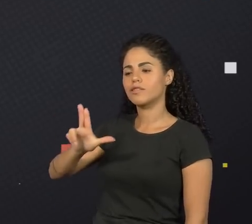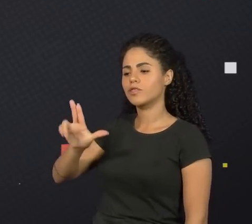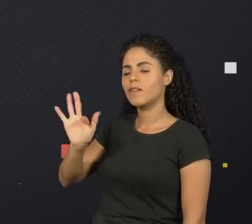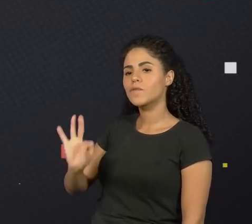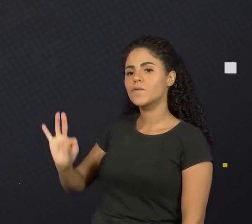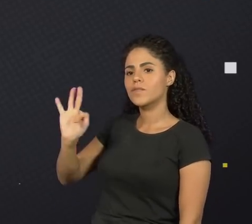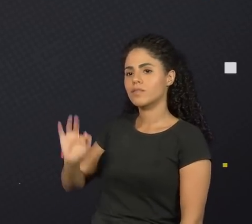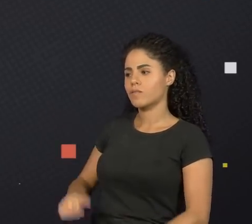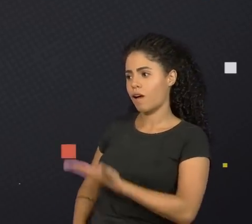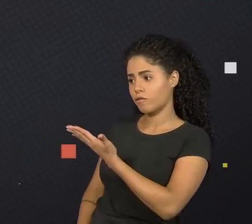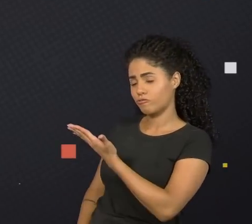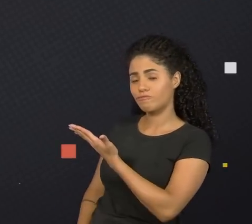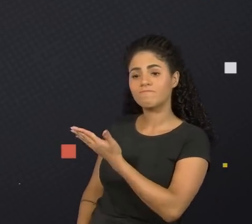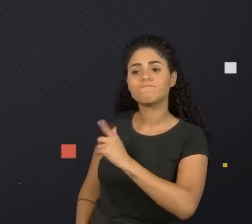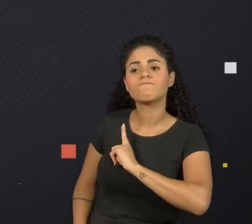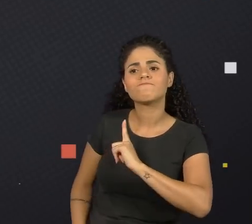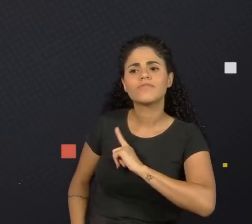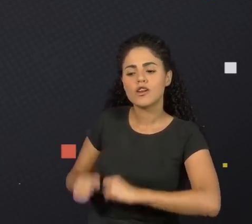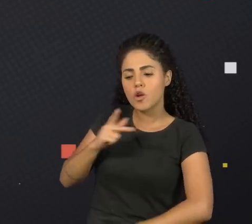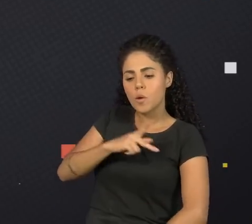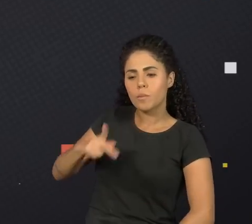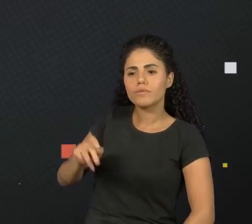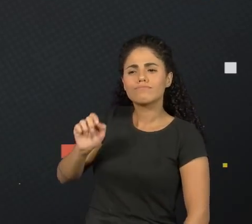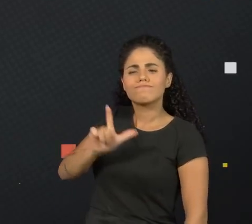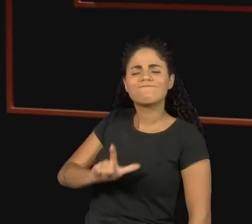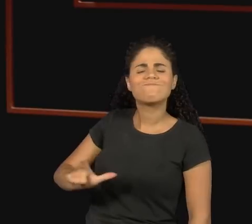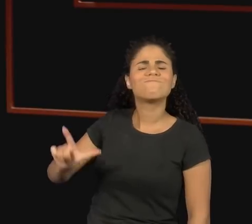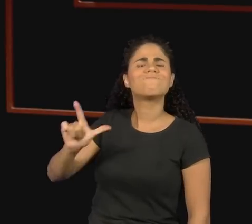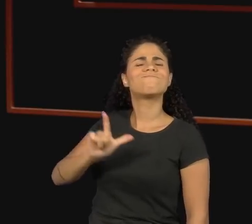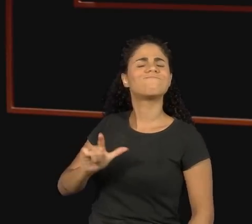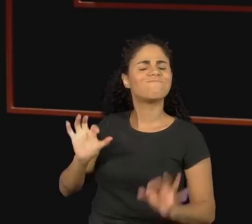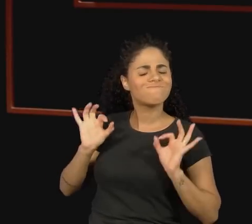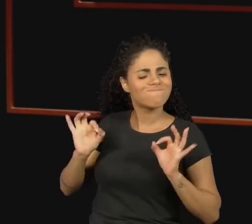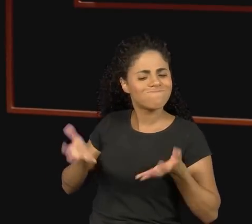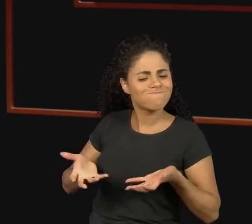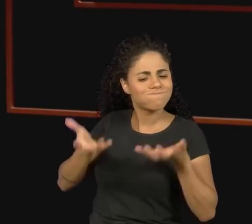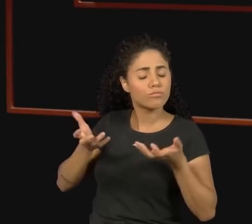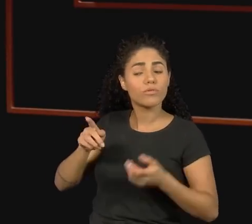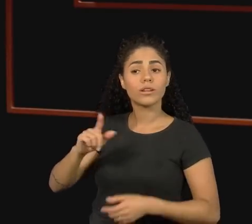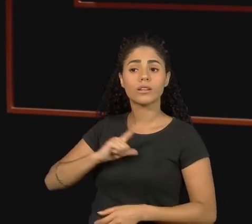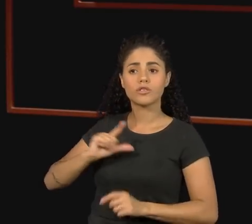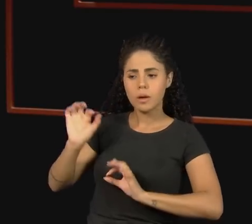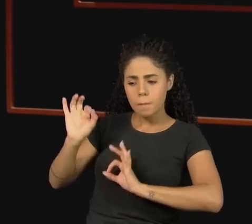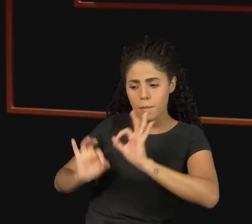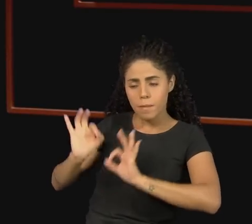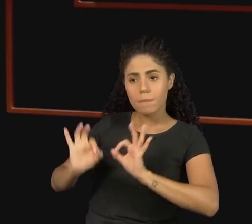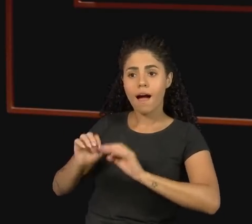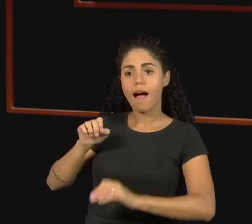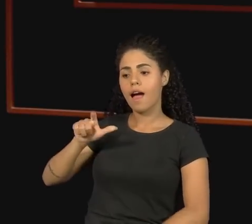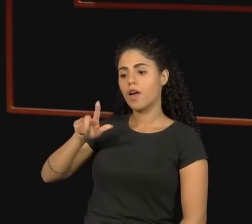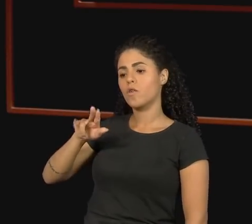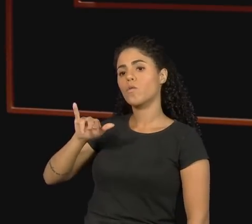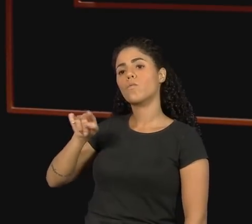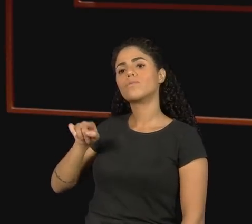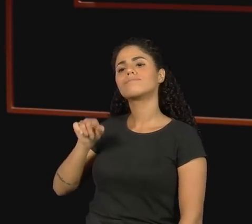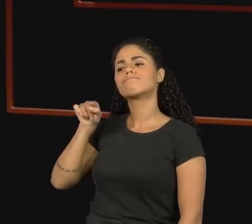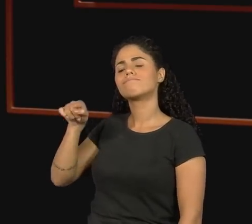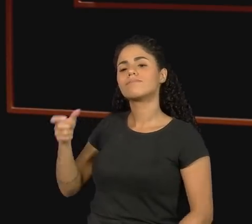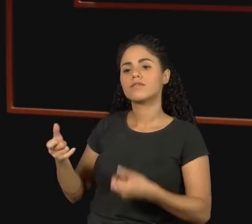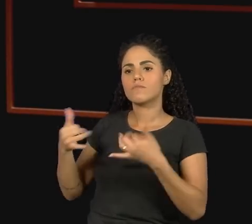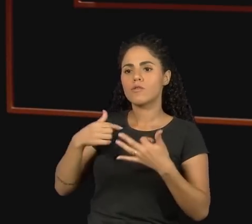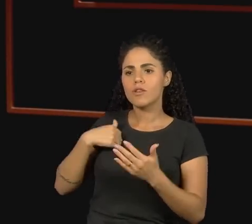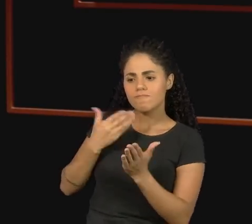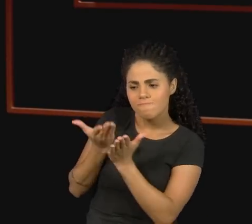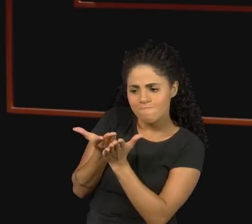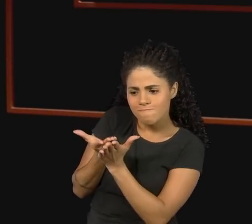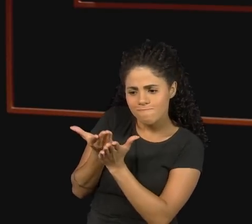Luiz Humberto Arantes, que era um professor de literatura dramática e história do espetáculo. E o Luiz falava, gente, eu mergulhei muito nessa